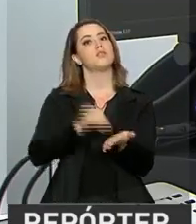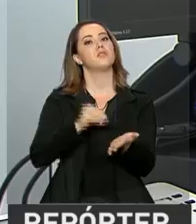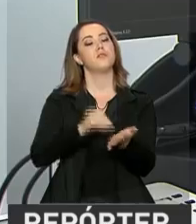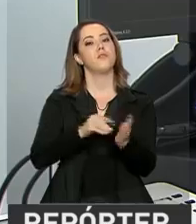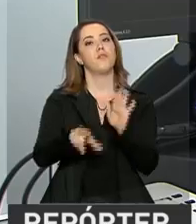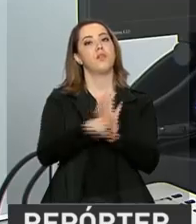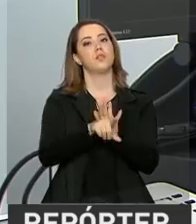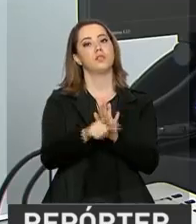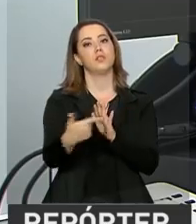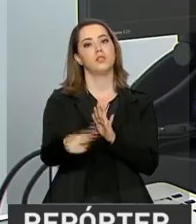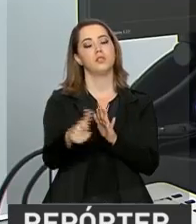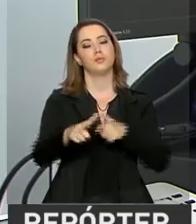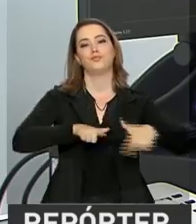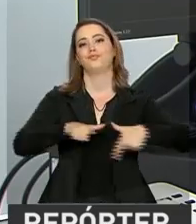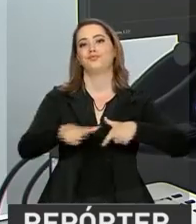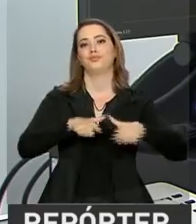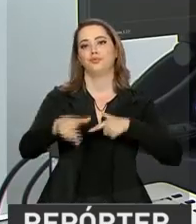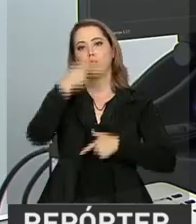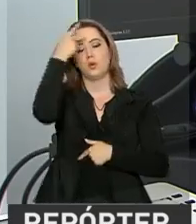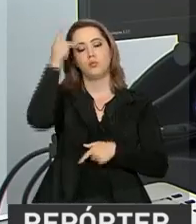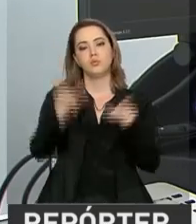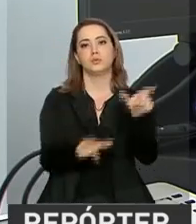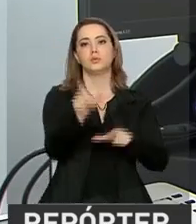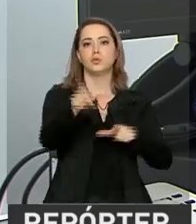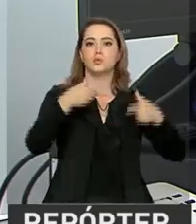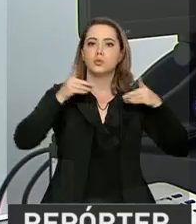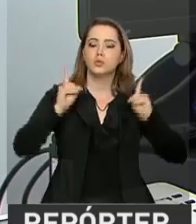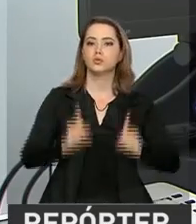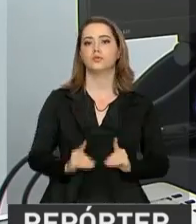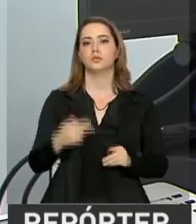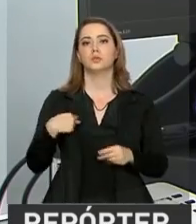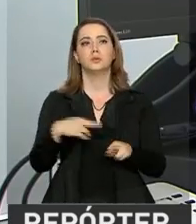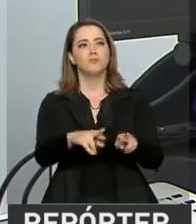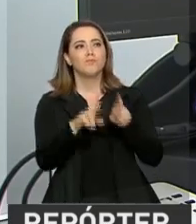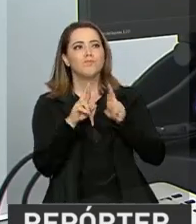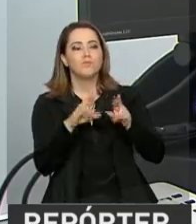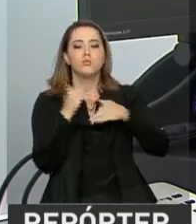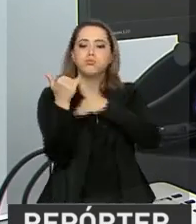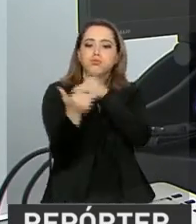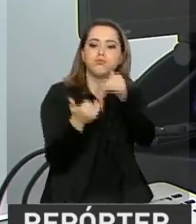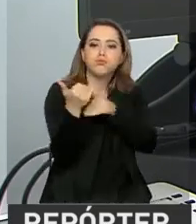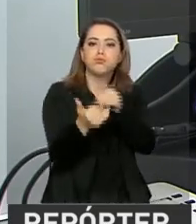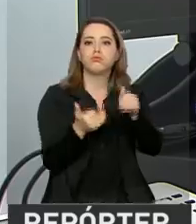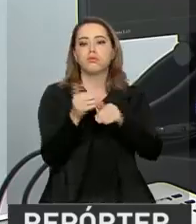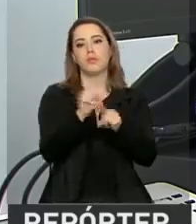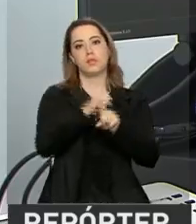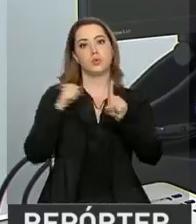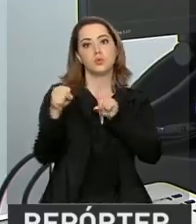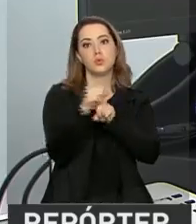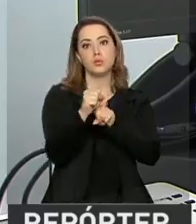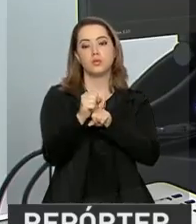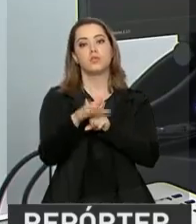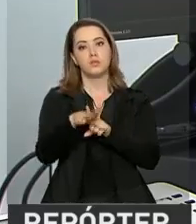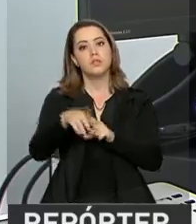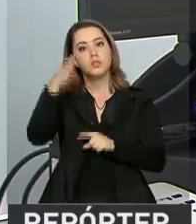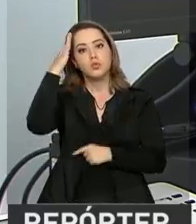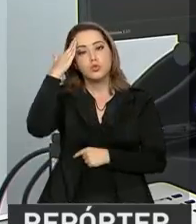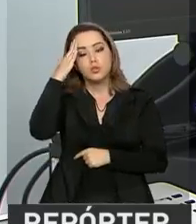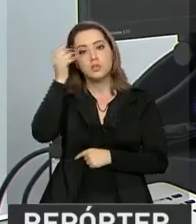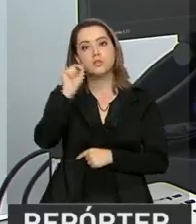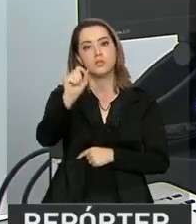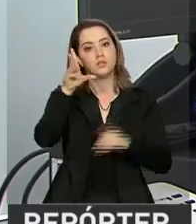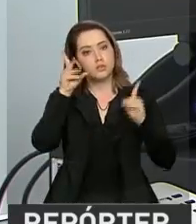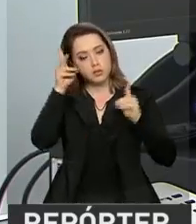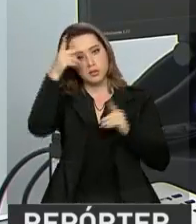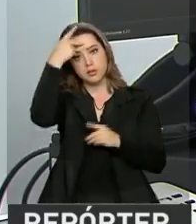deficiência infelizmente né eu espero um dia que a sociedade já tenha evoluído e deixado de ser deficiente para admitir que as pessoas mesmo